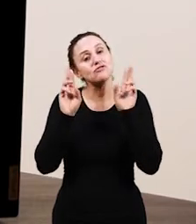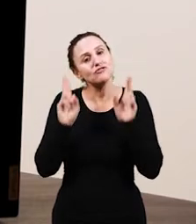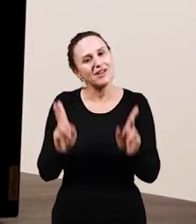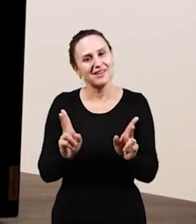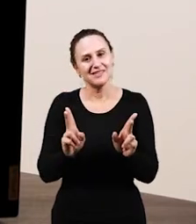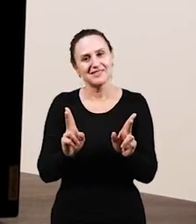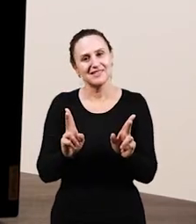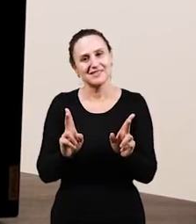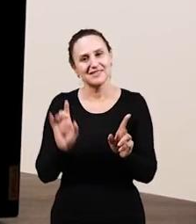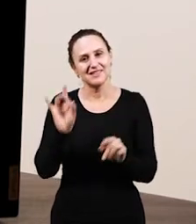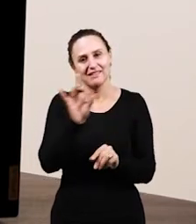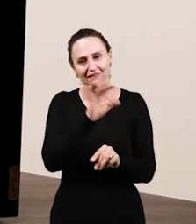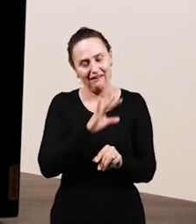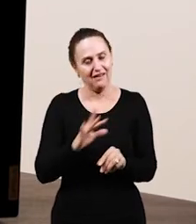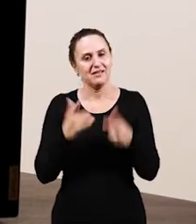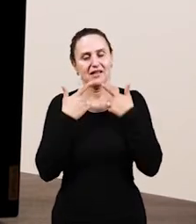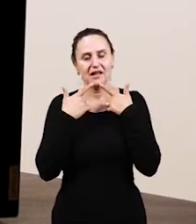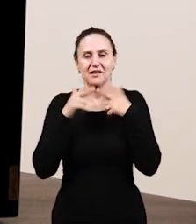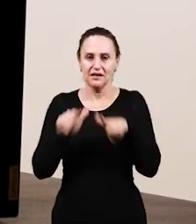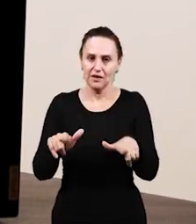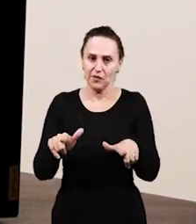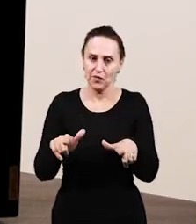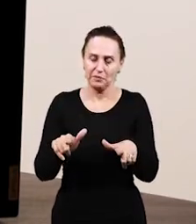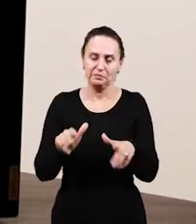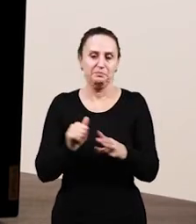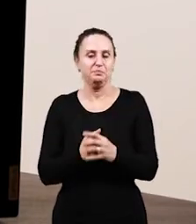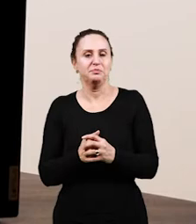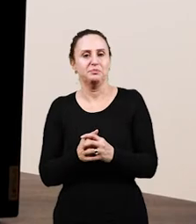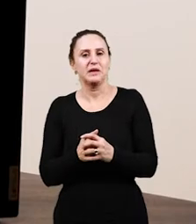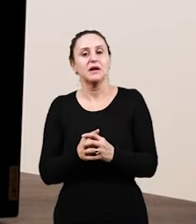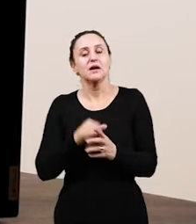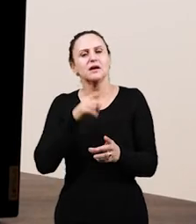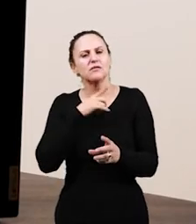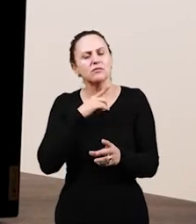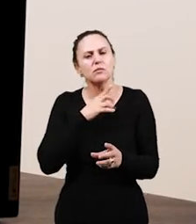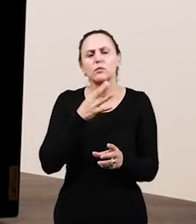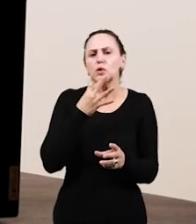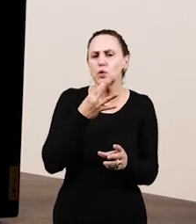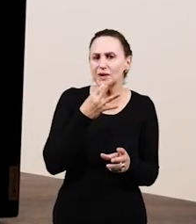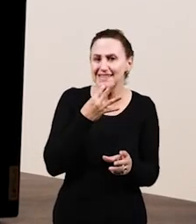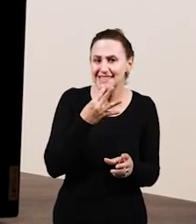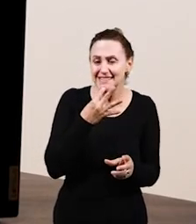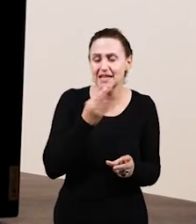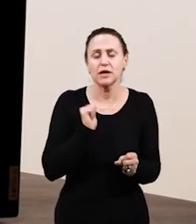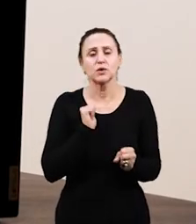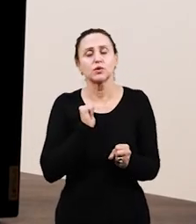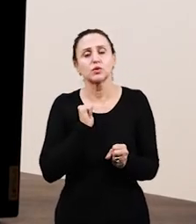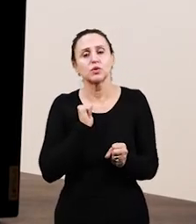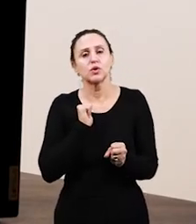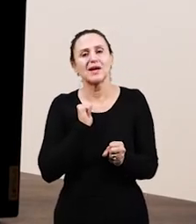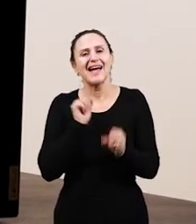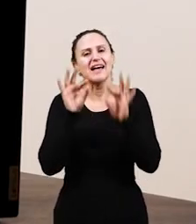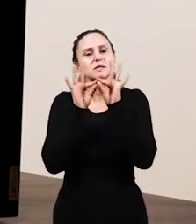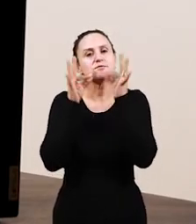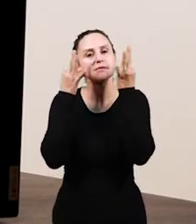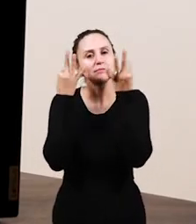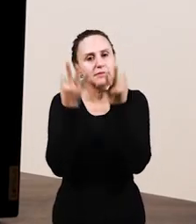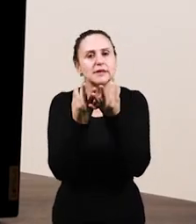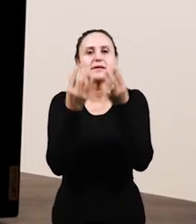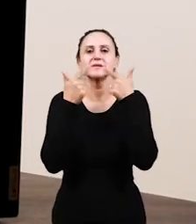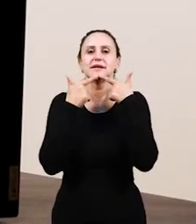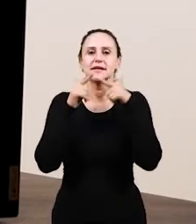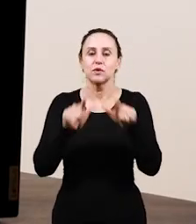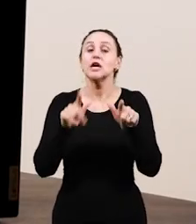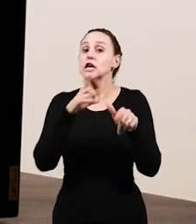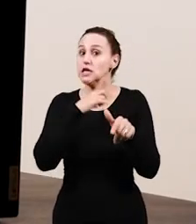línguas EA dessa época então que a gente é ficar conhecendo as famílias de línguas né que estão